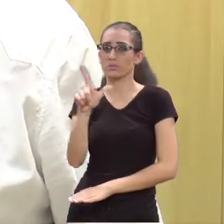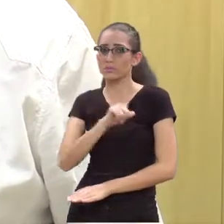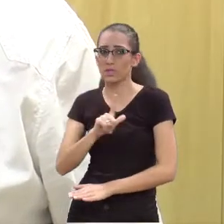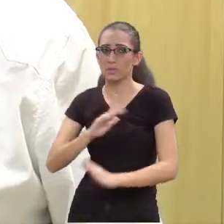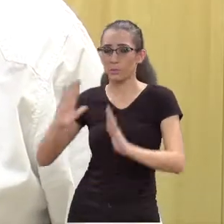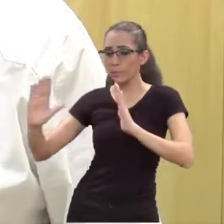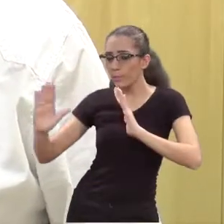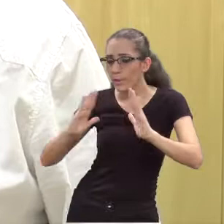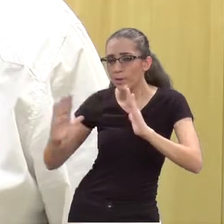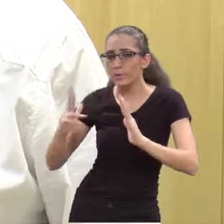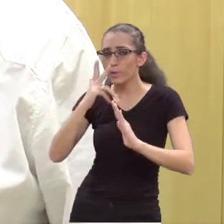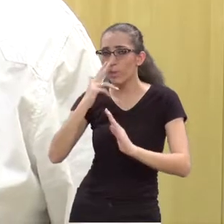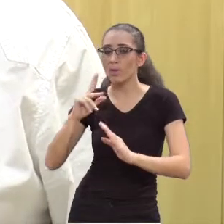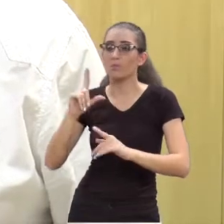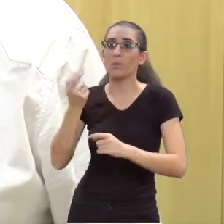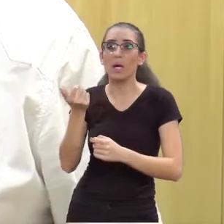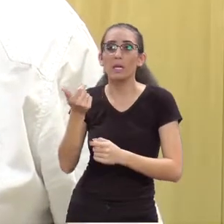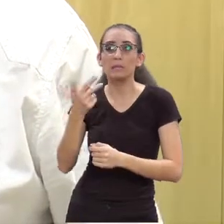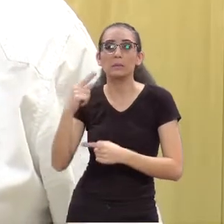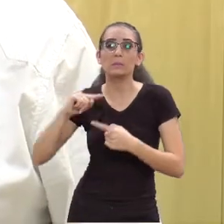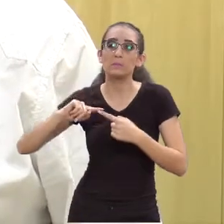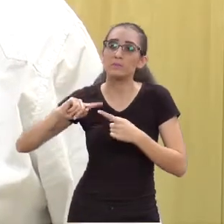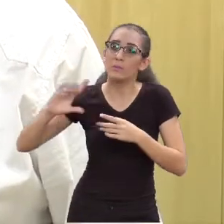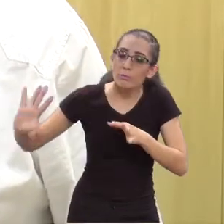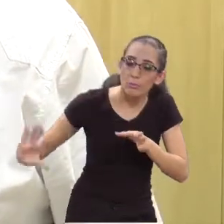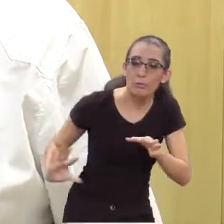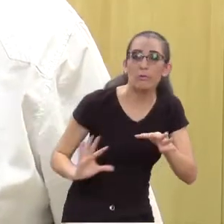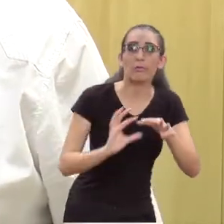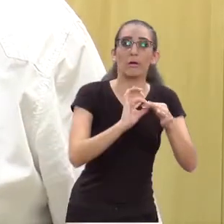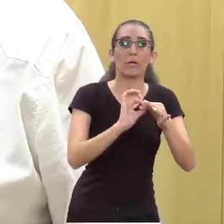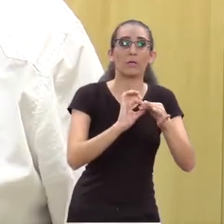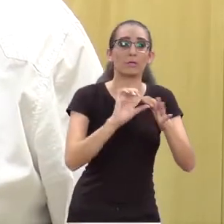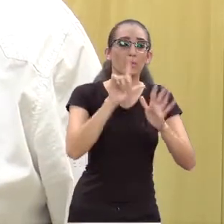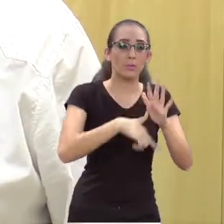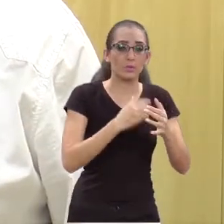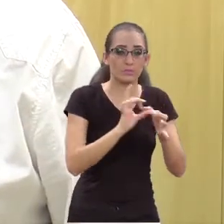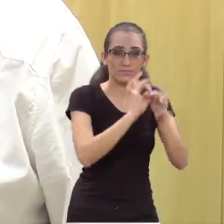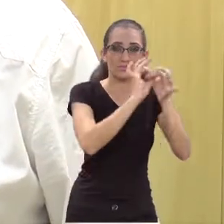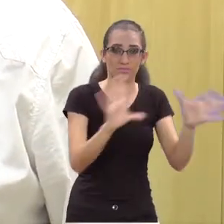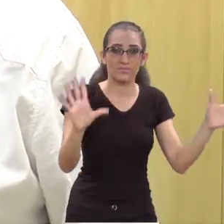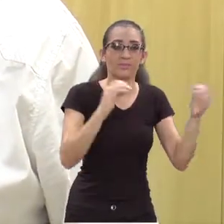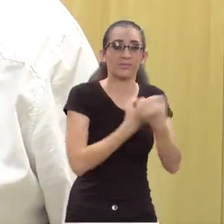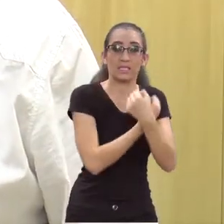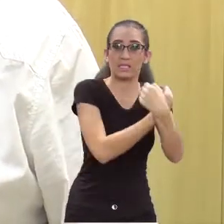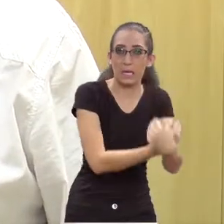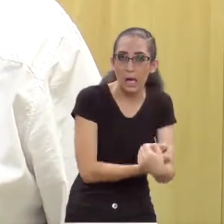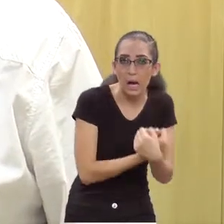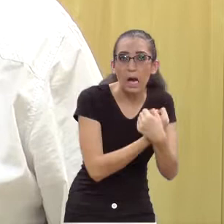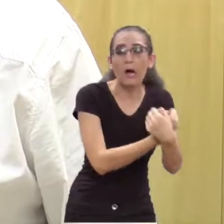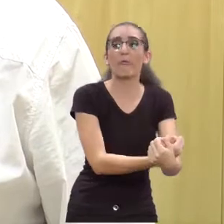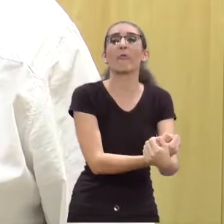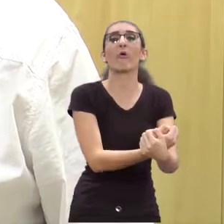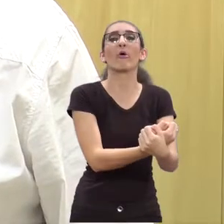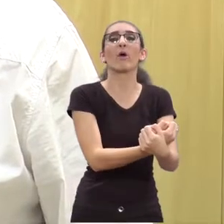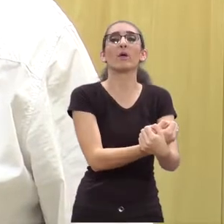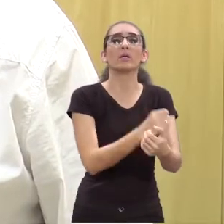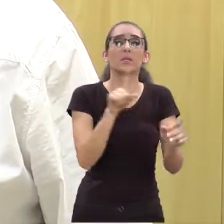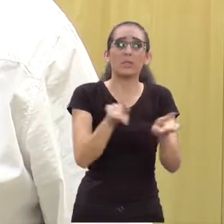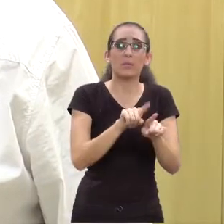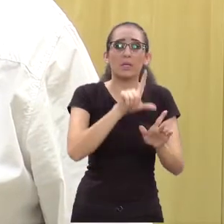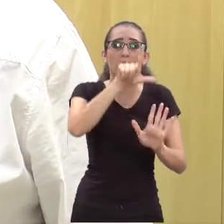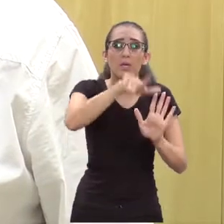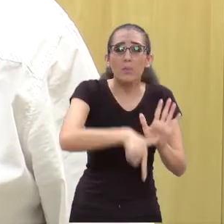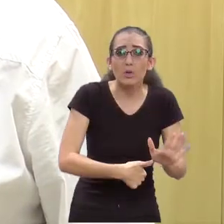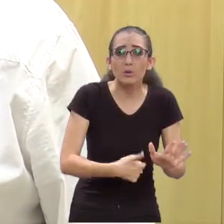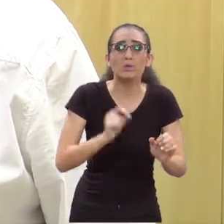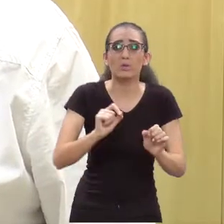percorrendo em um espaço de tempo que vai acabar redundando com a abolição da escravidão e com a